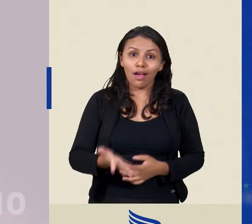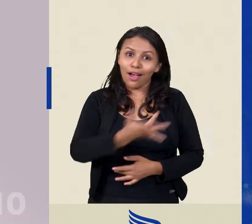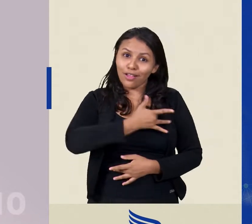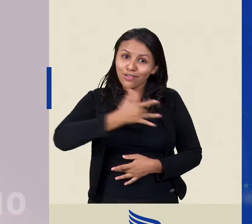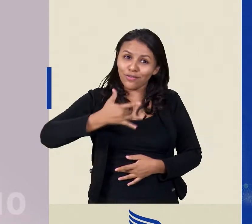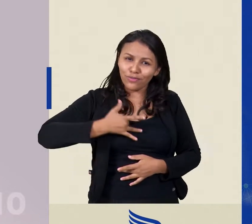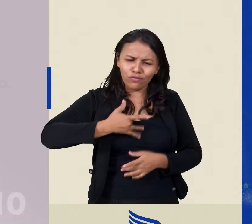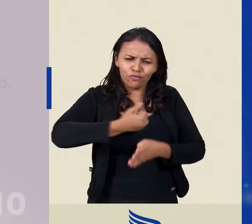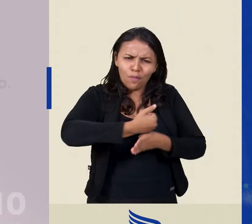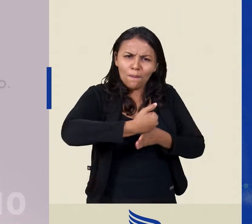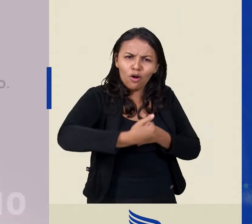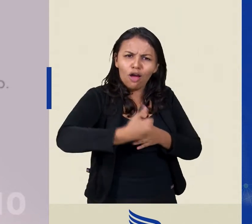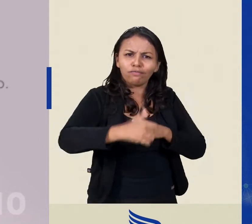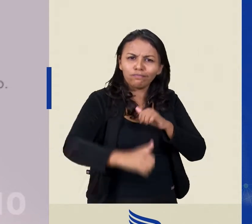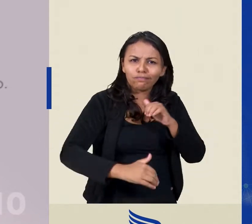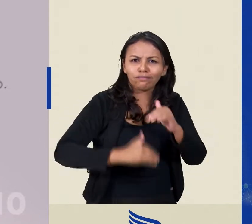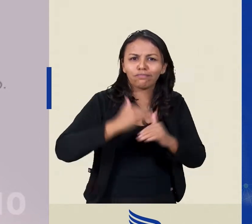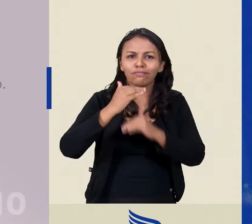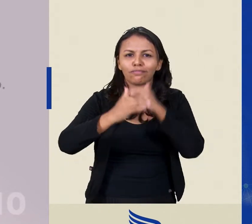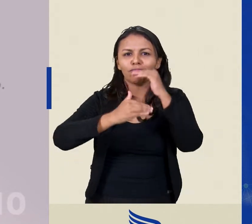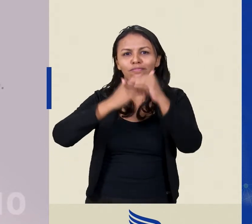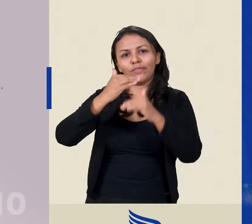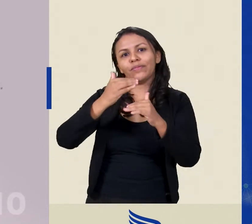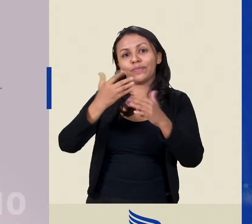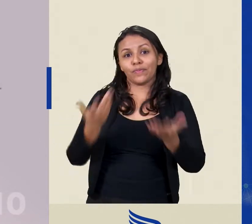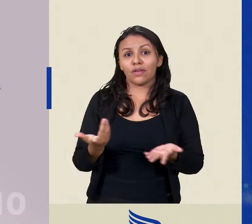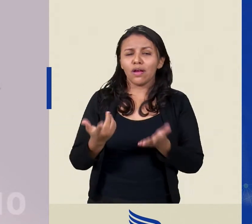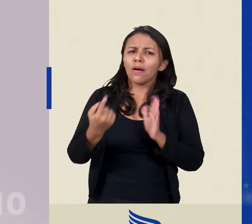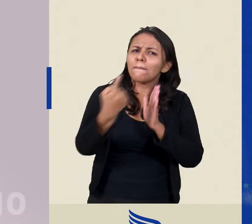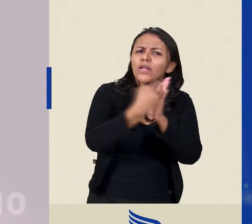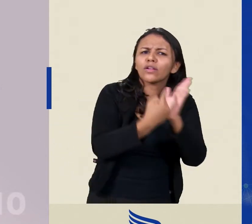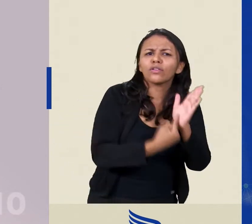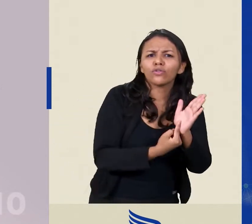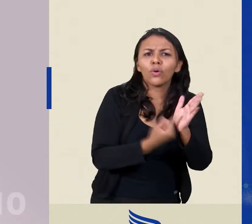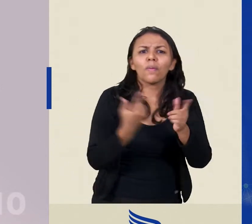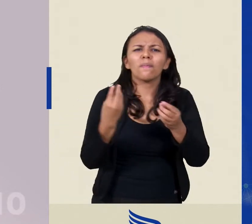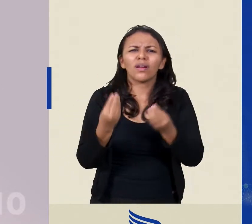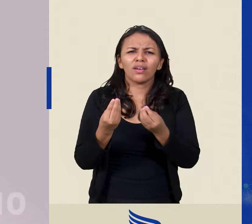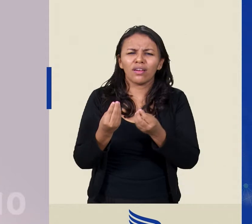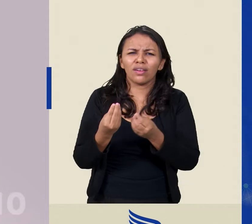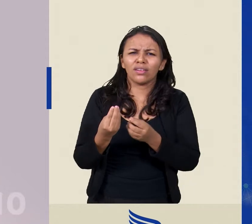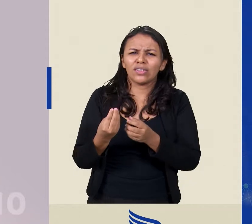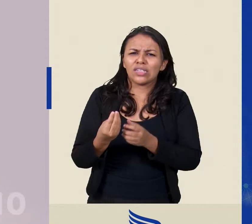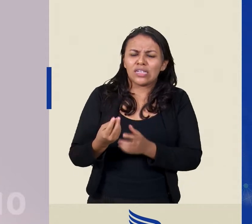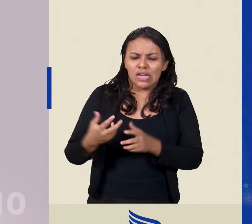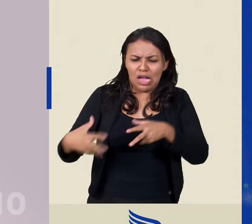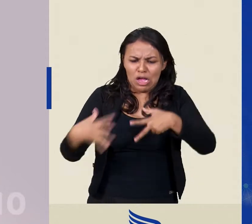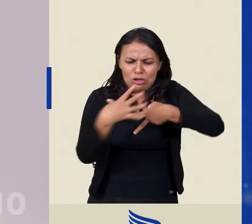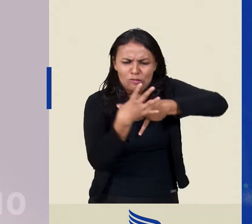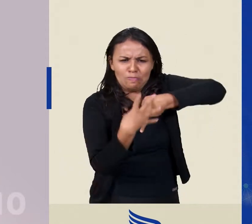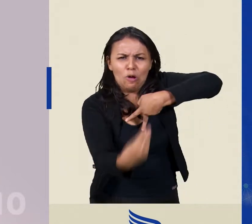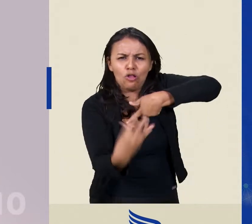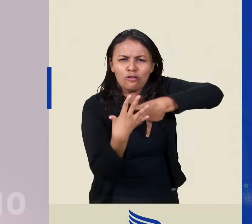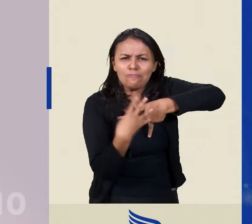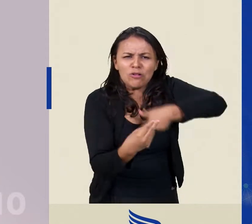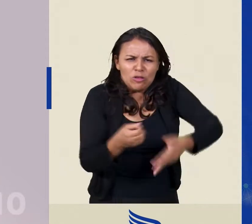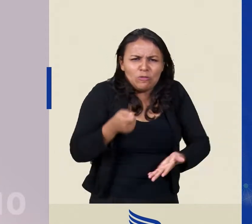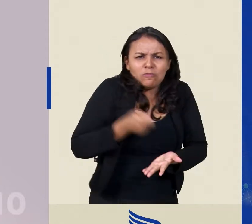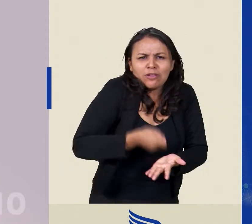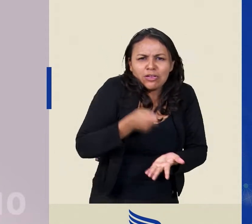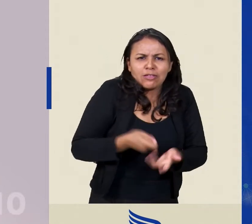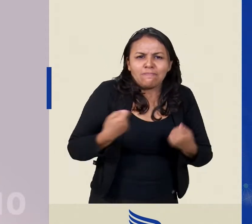moral. Foi ela planejada para livrar do jugo de escravidão e ser uma